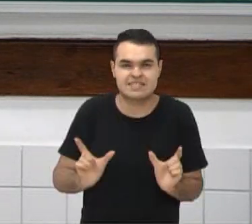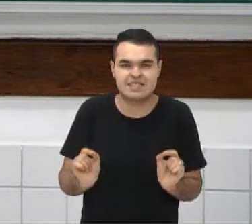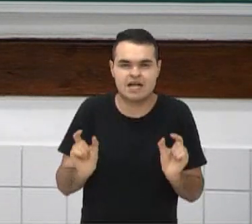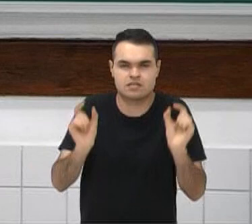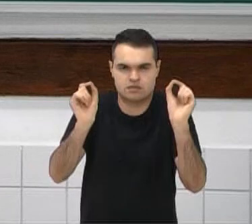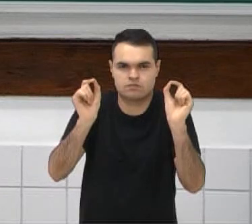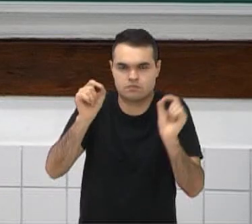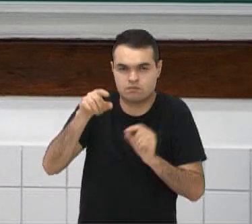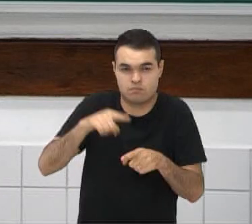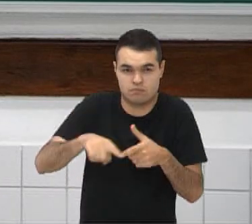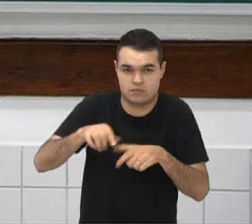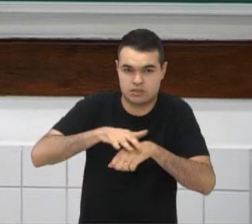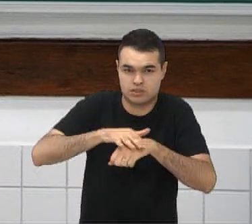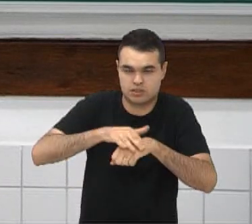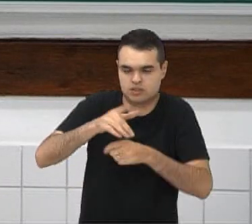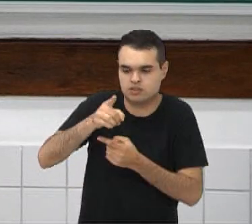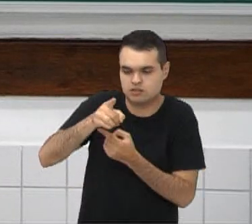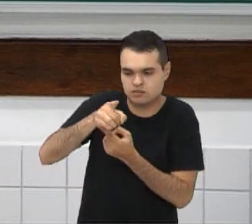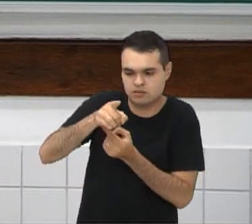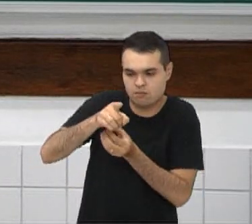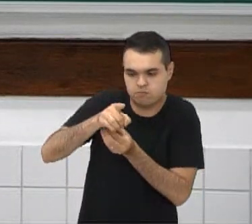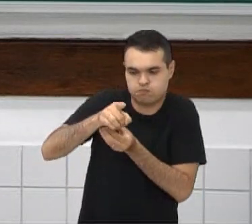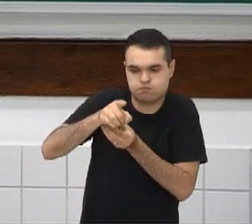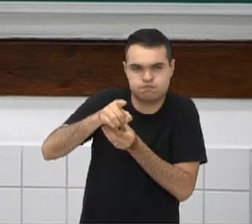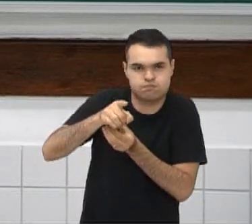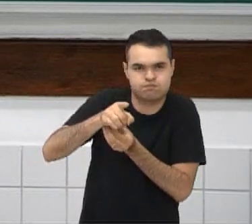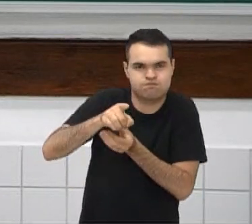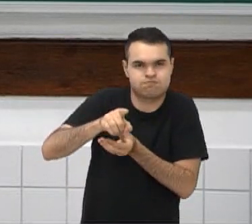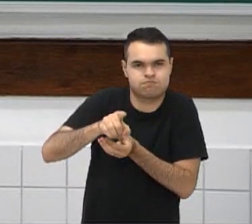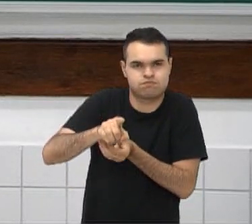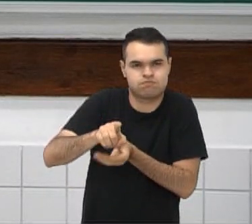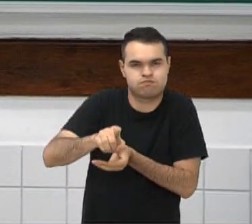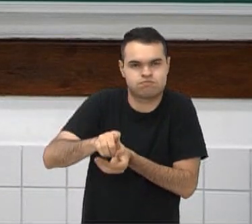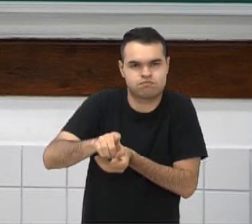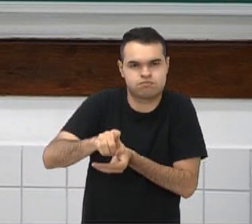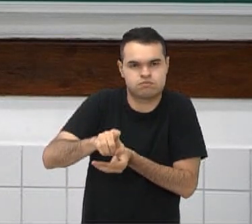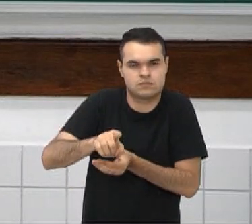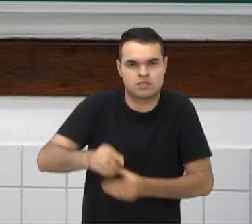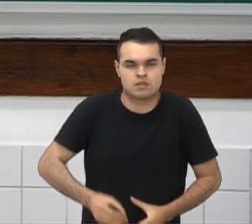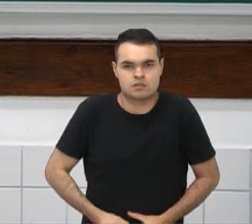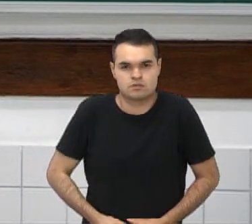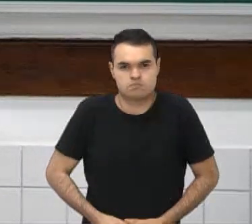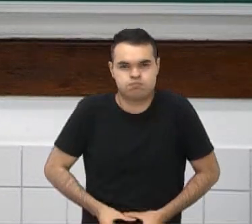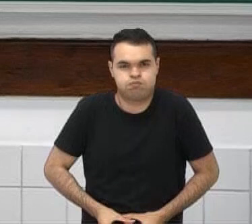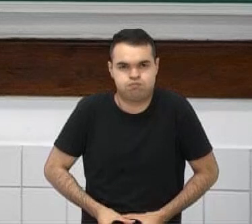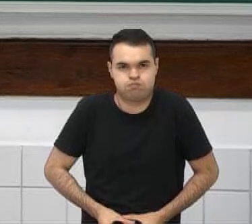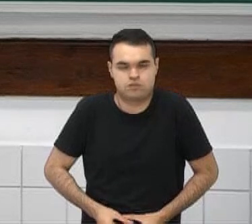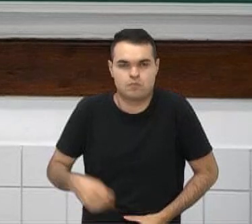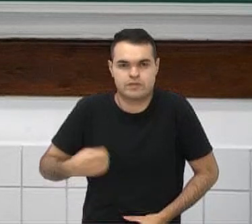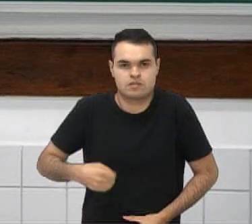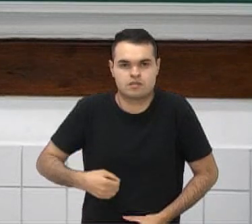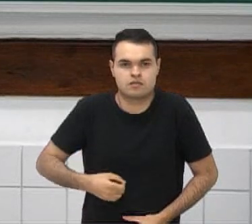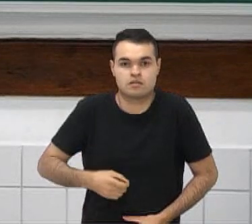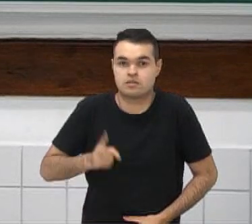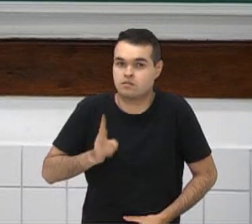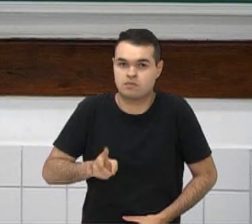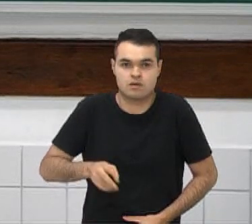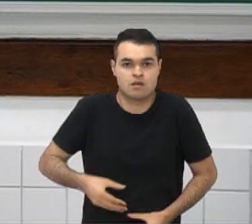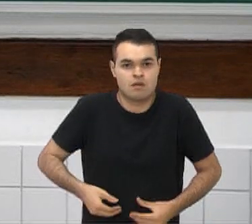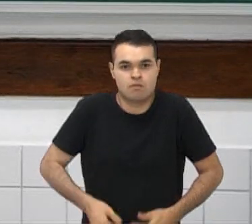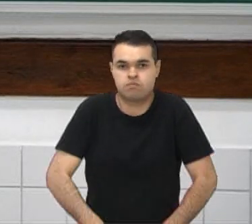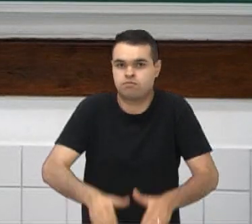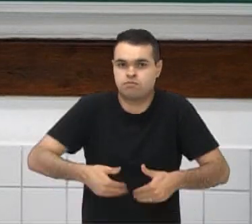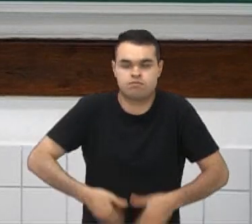próstata é a eliminação frequente de urina. Tá? Então, está associado a um dos